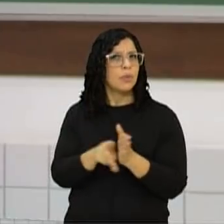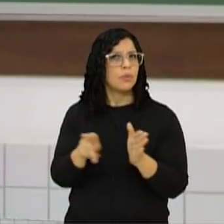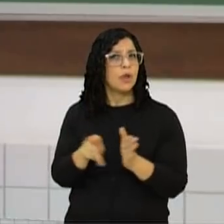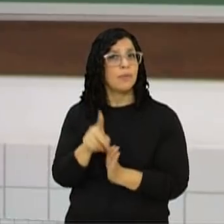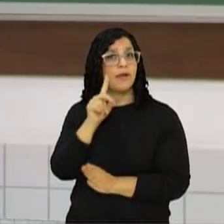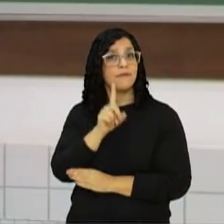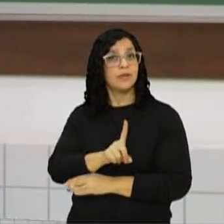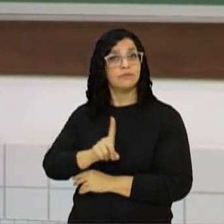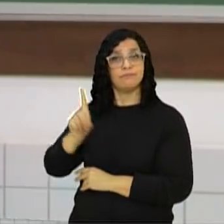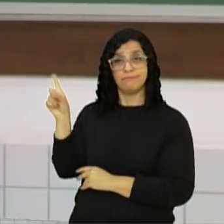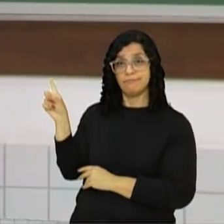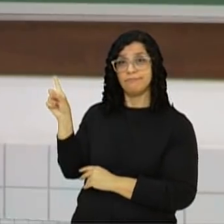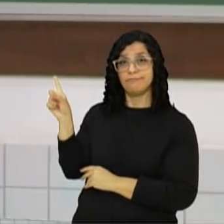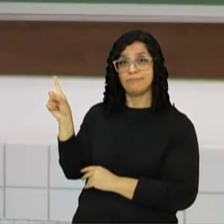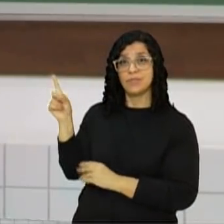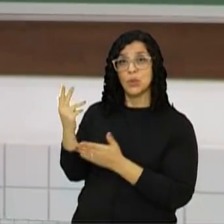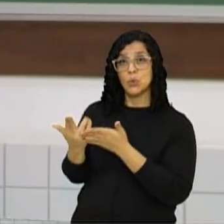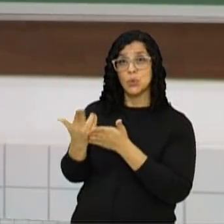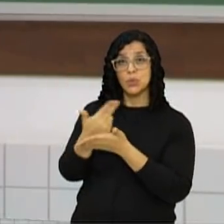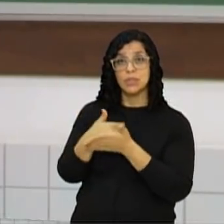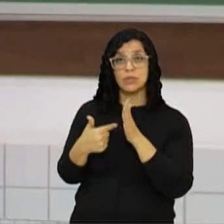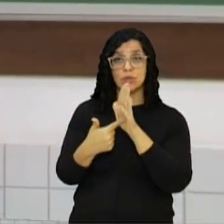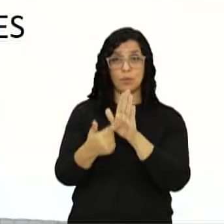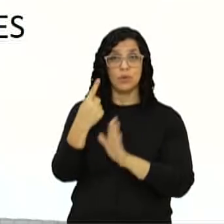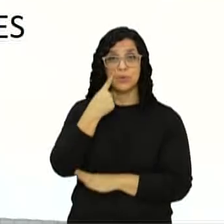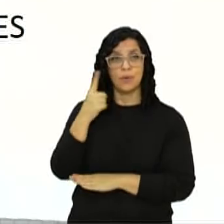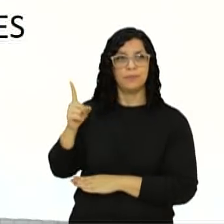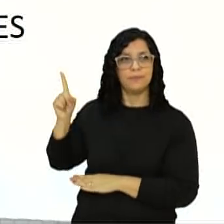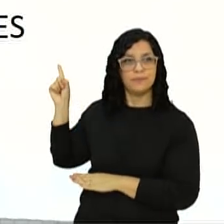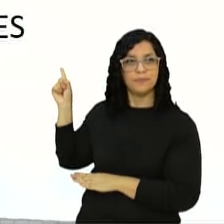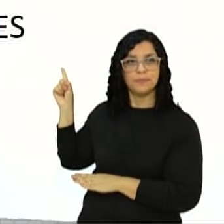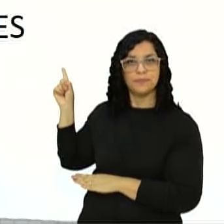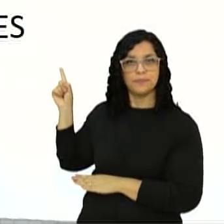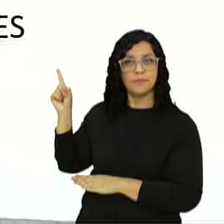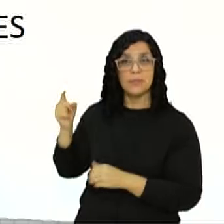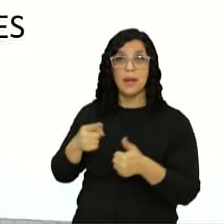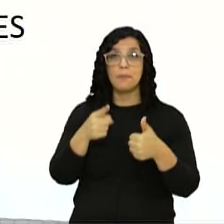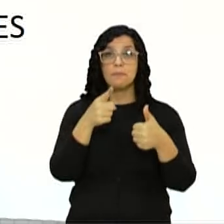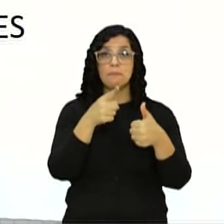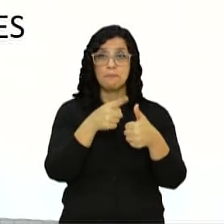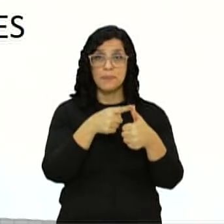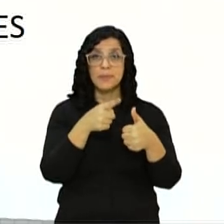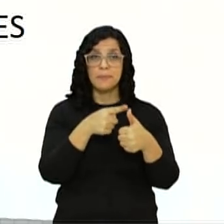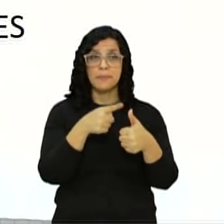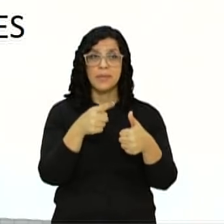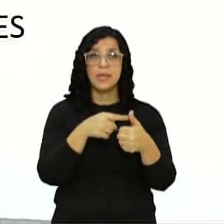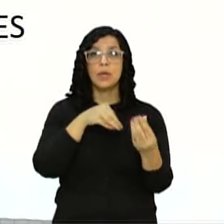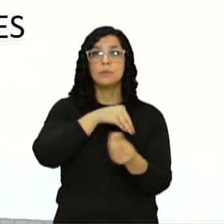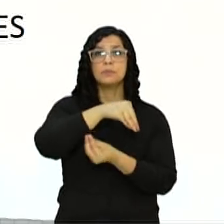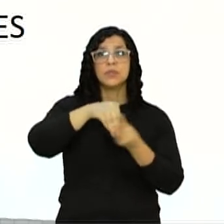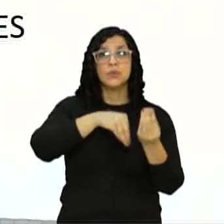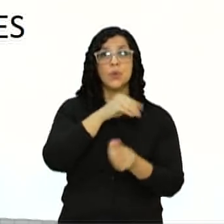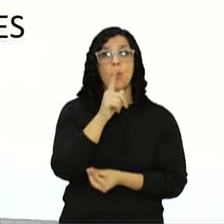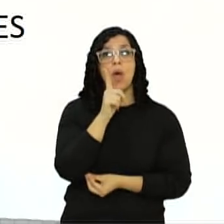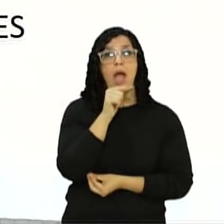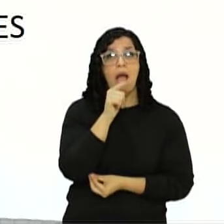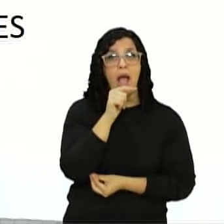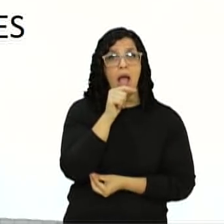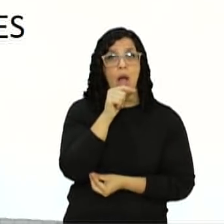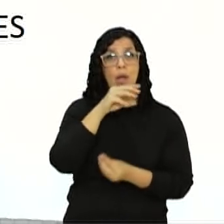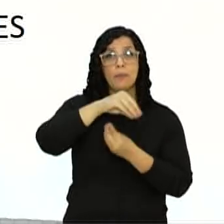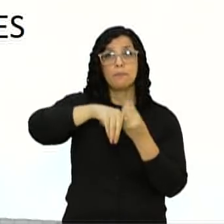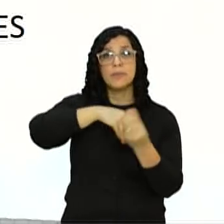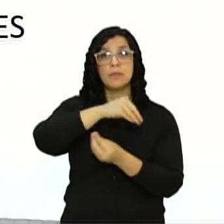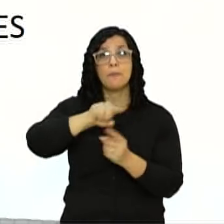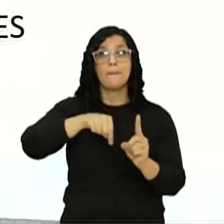Olhem na tela as imagens que eu coloquei para vocês. A primeira, eu misturei água com sal, o